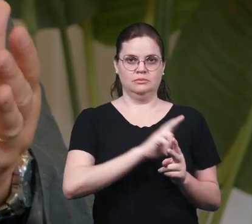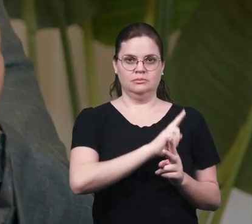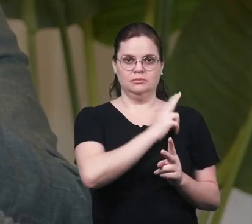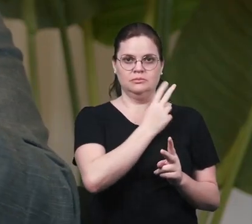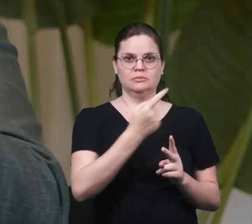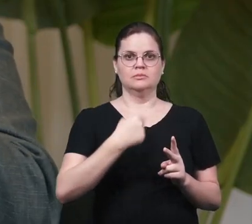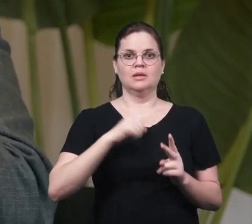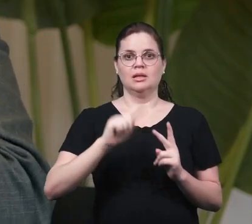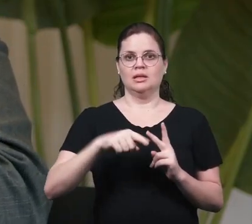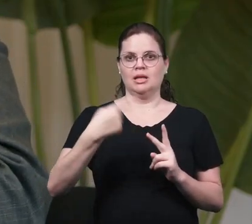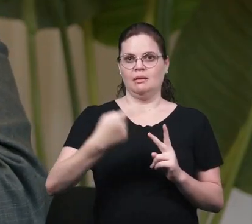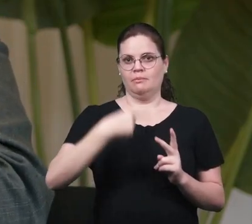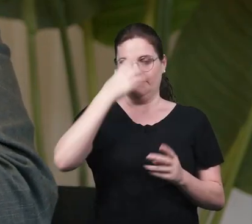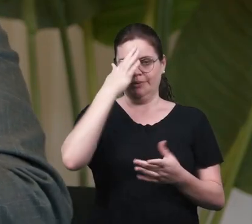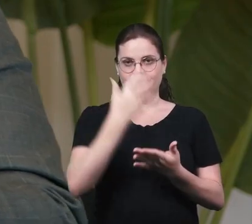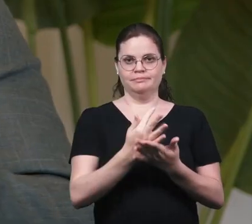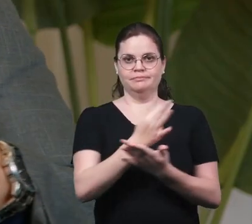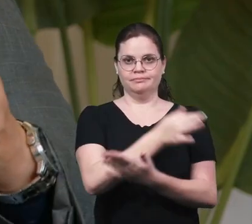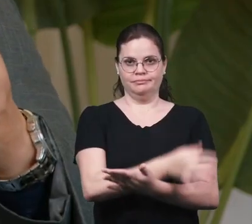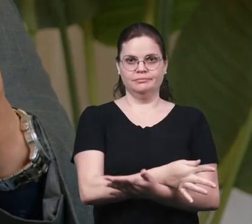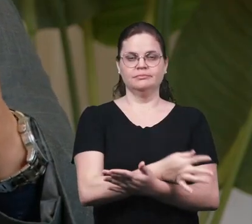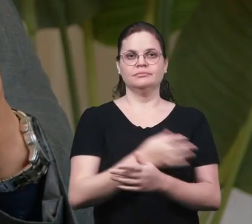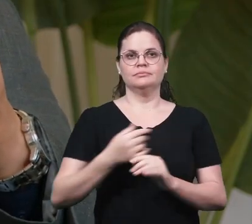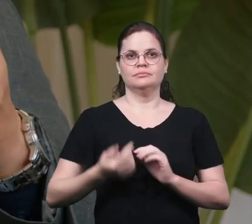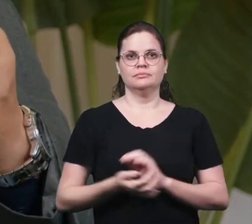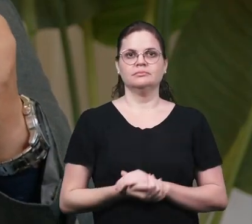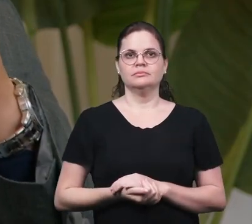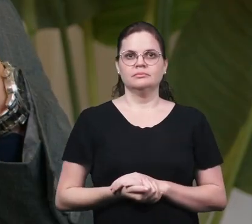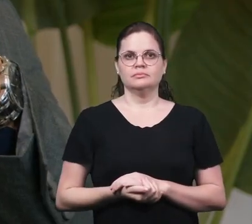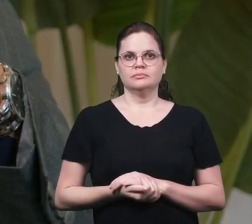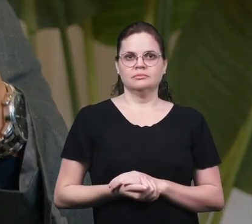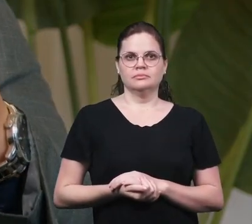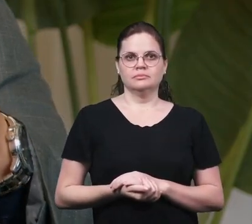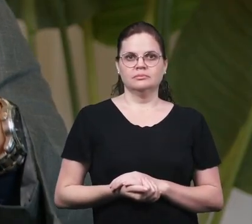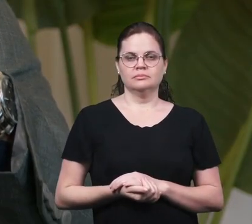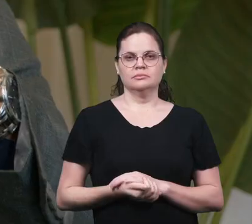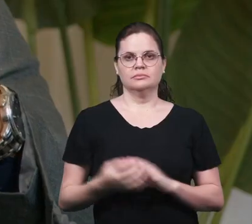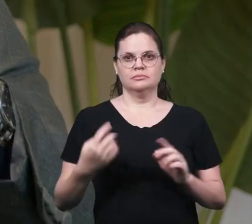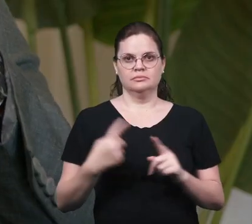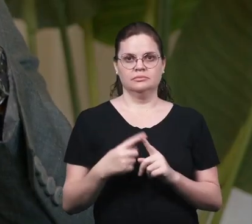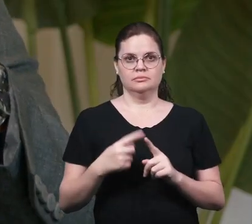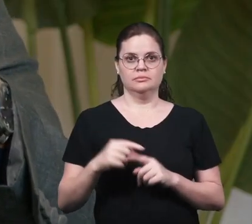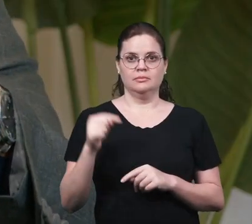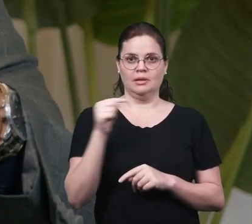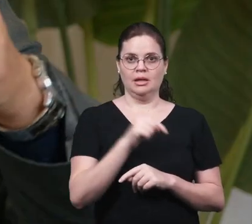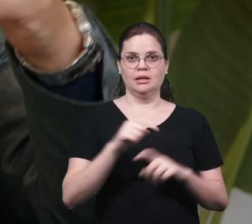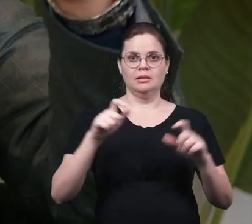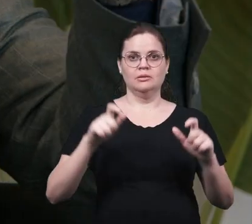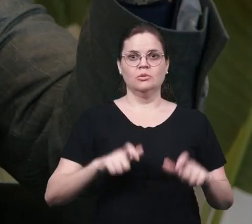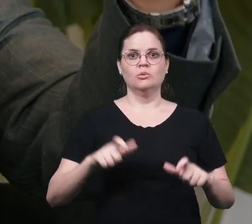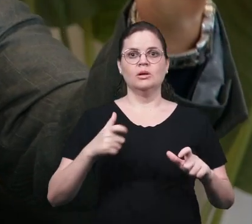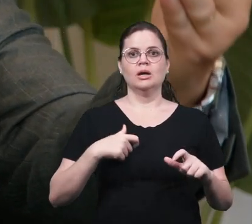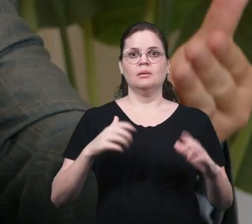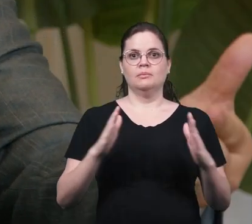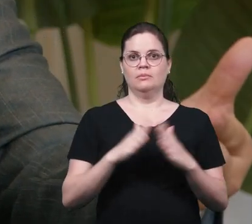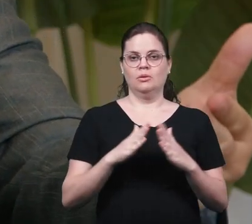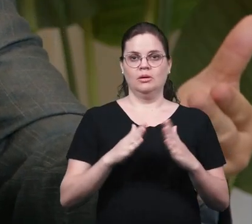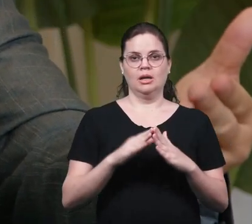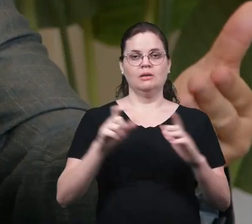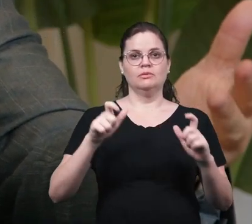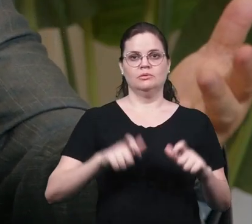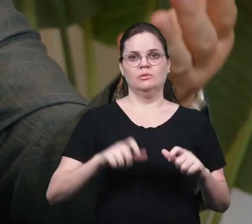ele apostatou da fé, ele que era prosélito de Antioquia, ou seja, ele era um